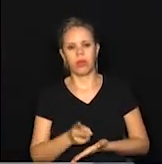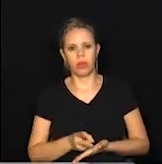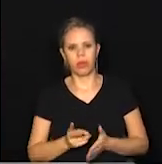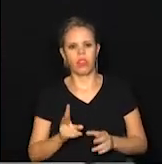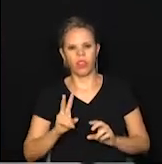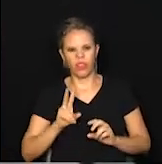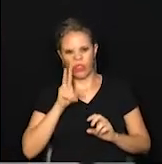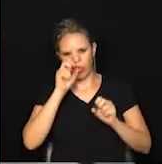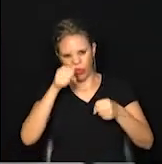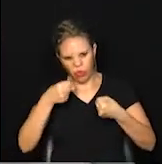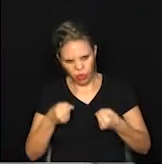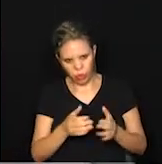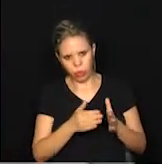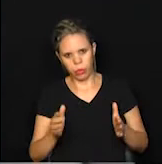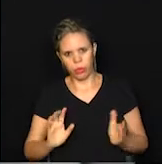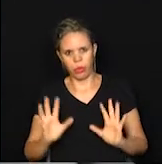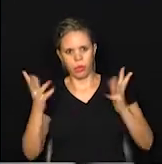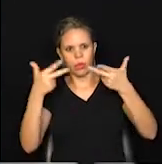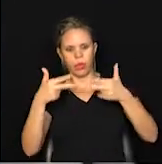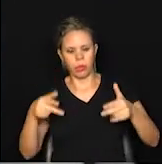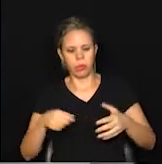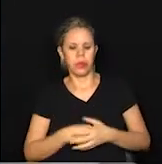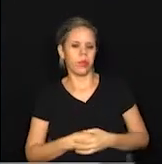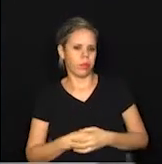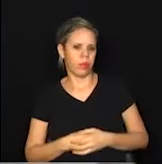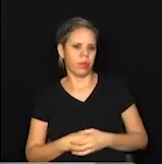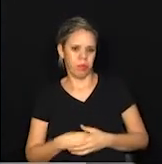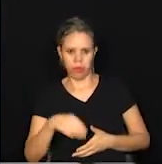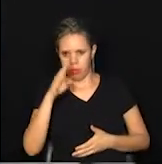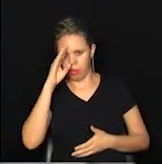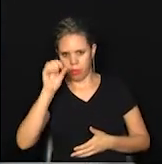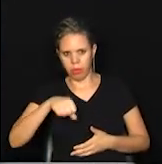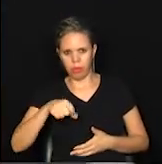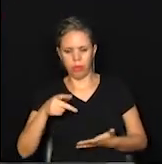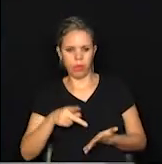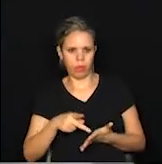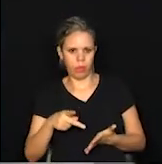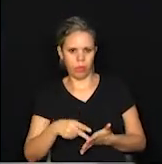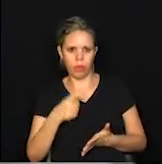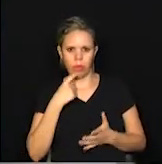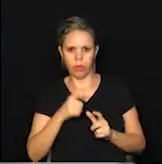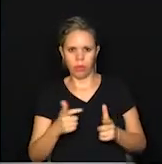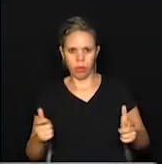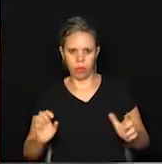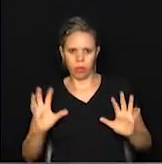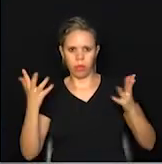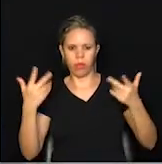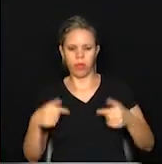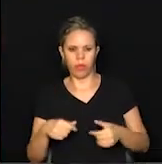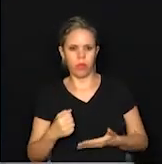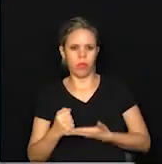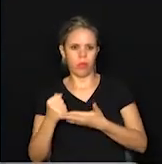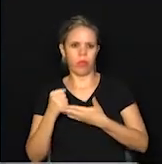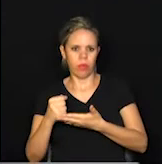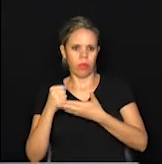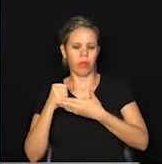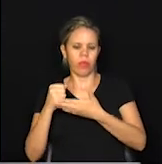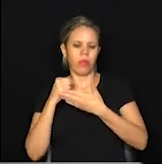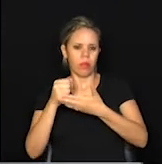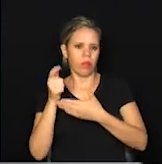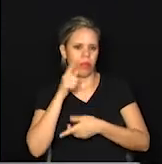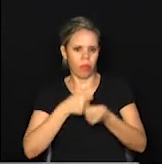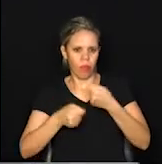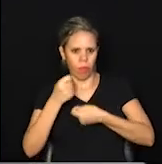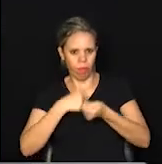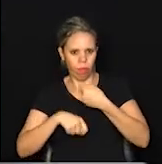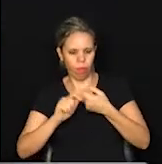força, principalmente nessa área de eventos. Isso se destacou mesmo. Campinas aumentou o número de eventos, isso ajuda a cadeia econômica